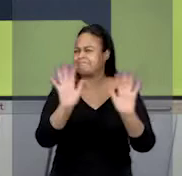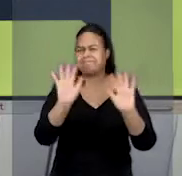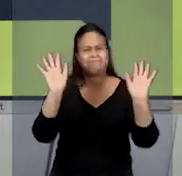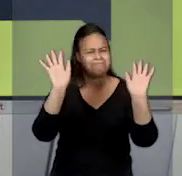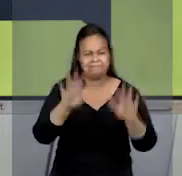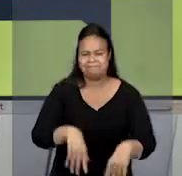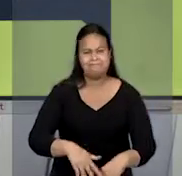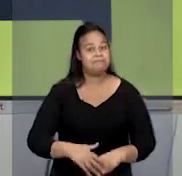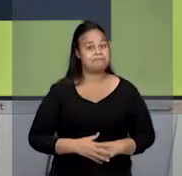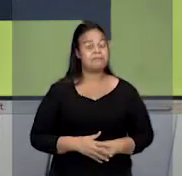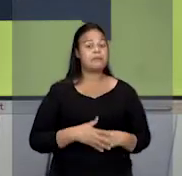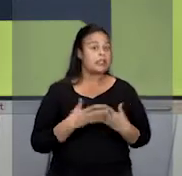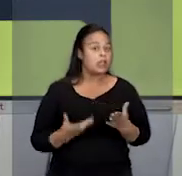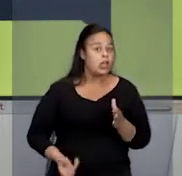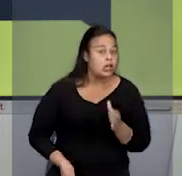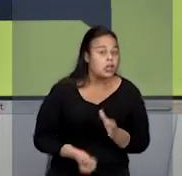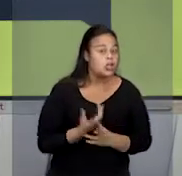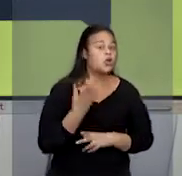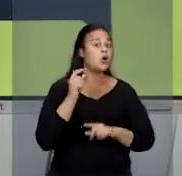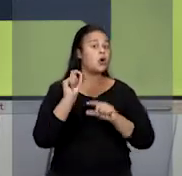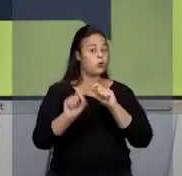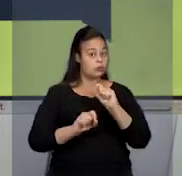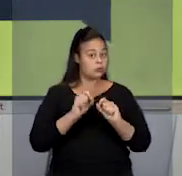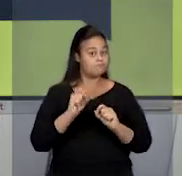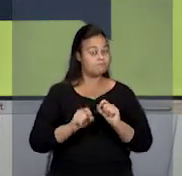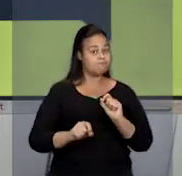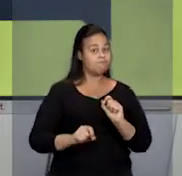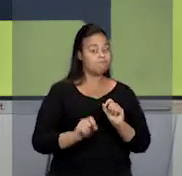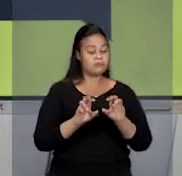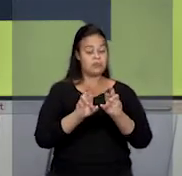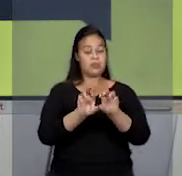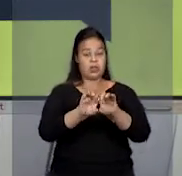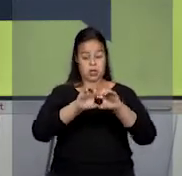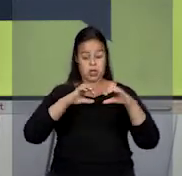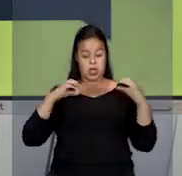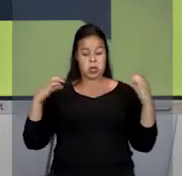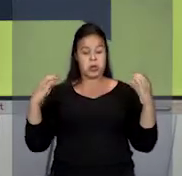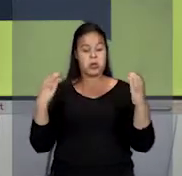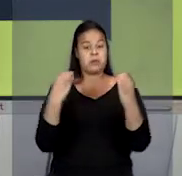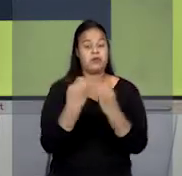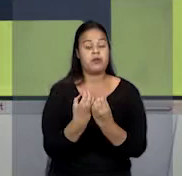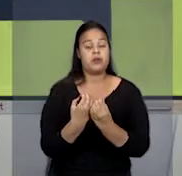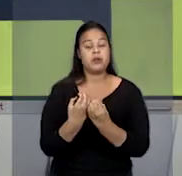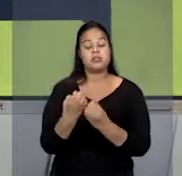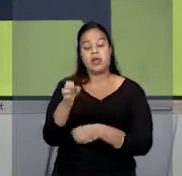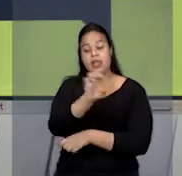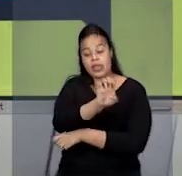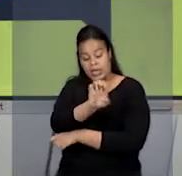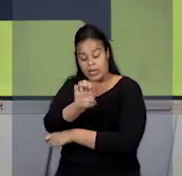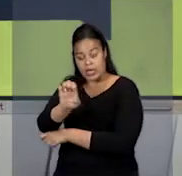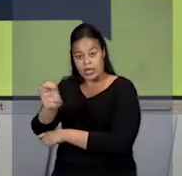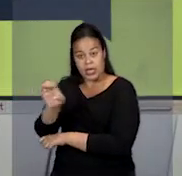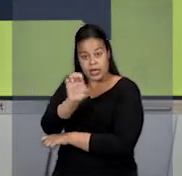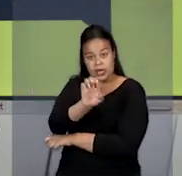Nesse período surgiu ali uma conferência chamada Conferência do Equador, que era um grupo